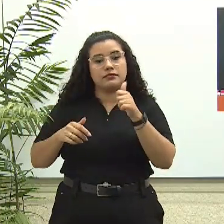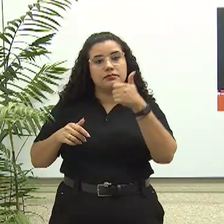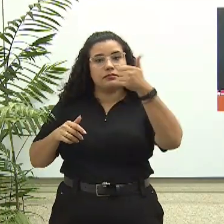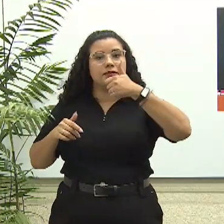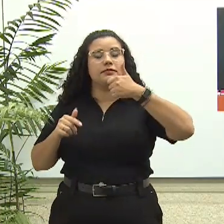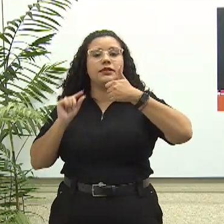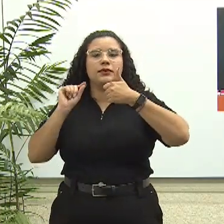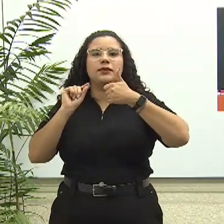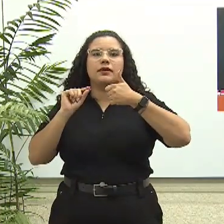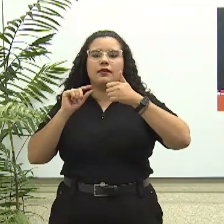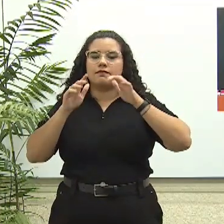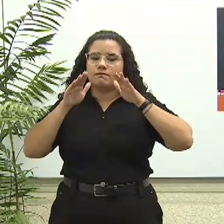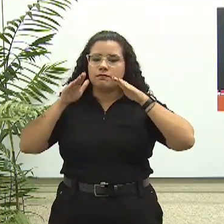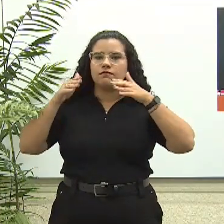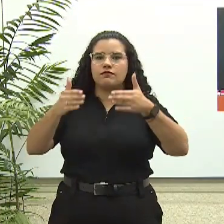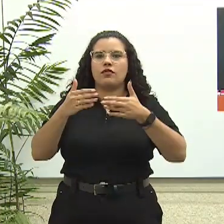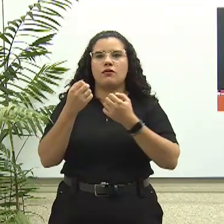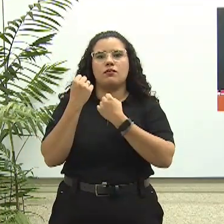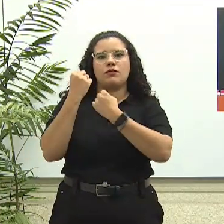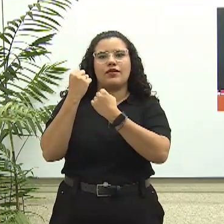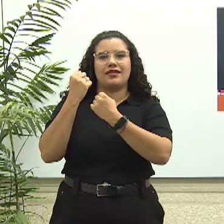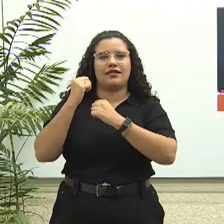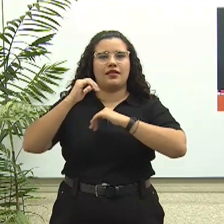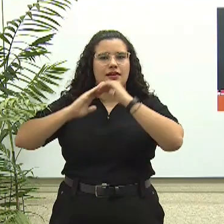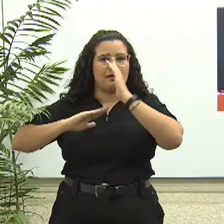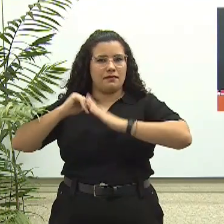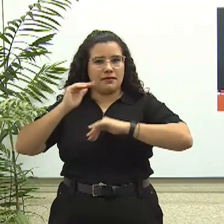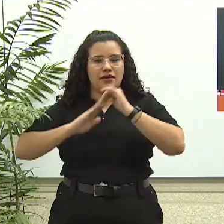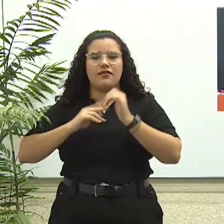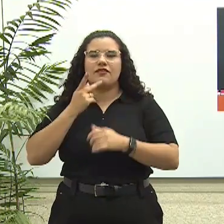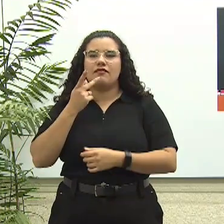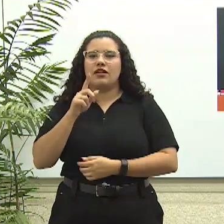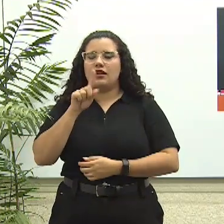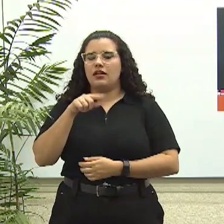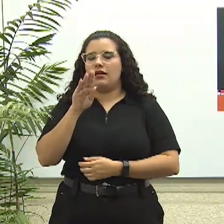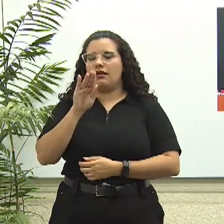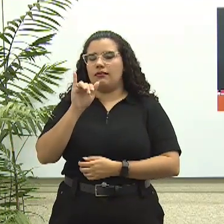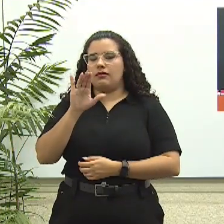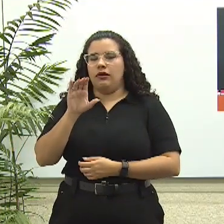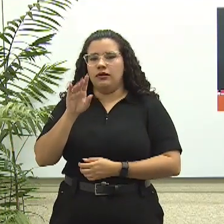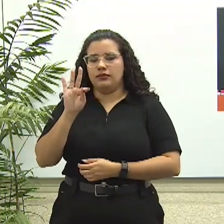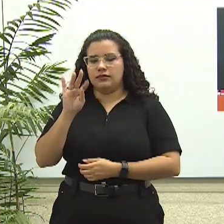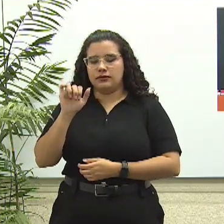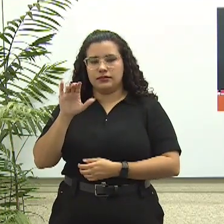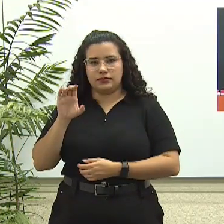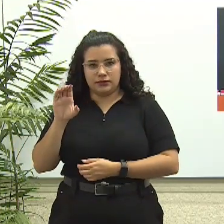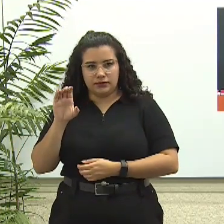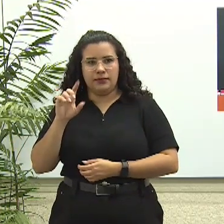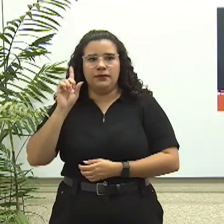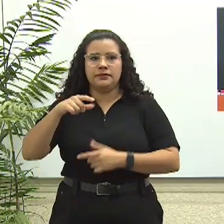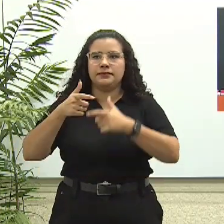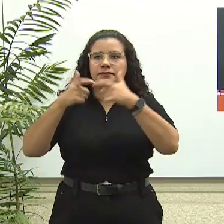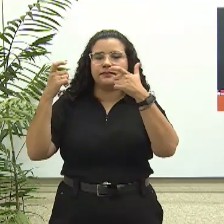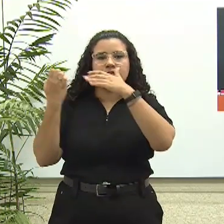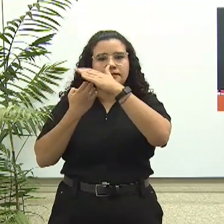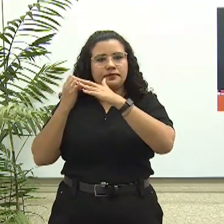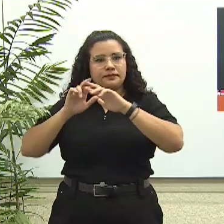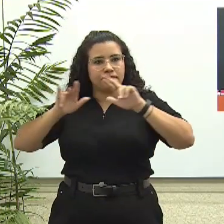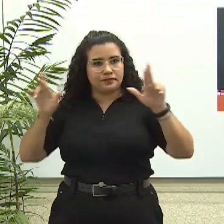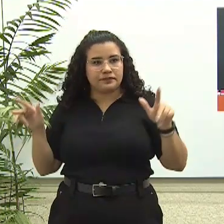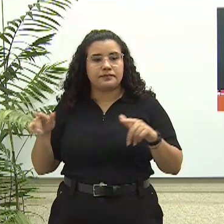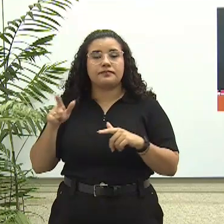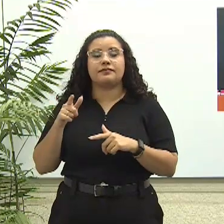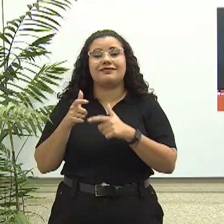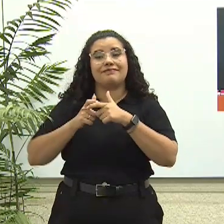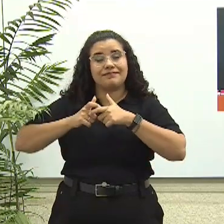uma hiperconcentração de poder nas mãos da da do que a gente chama de bigtech né das grandes corporações essa concentração é tão grande assim